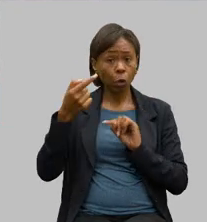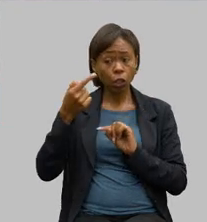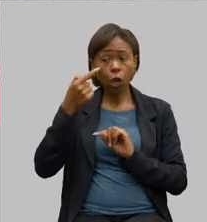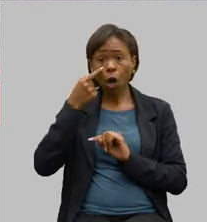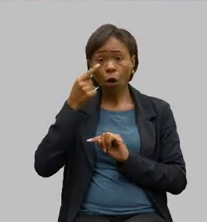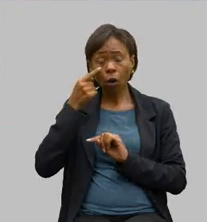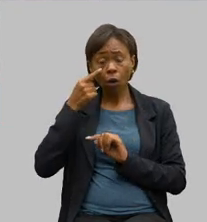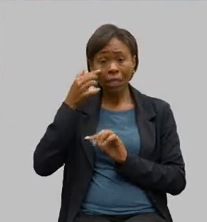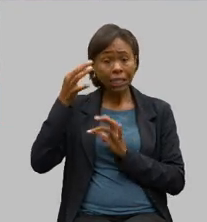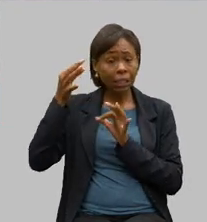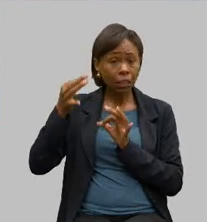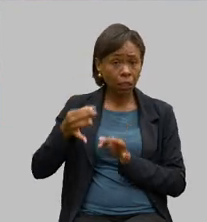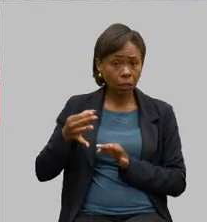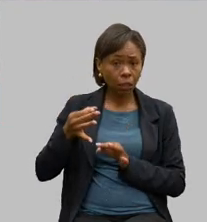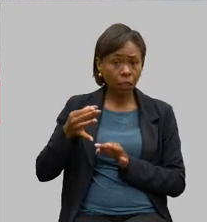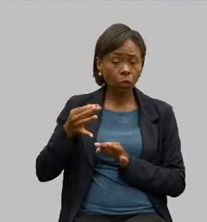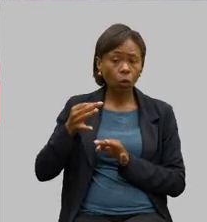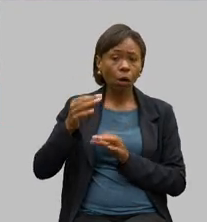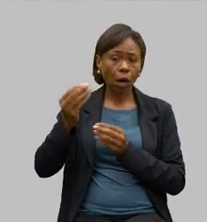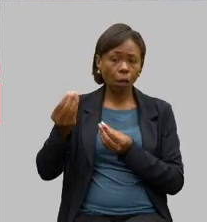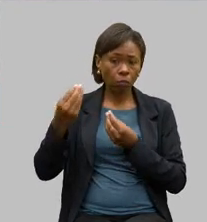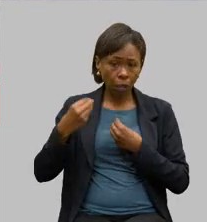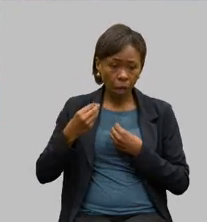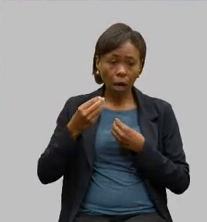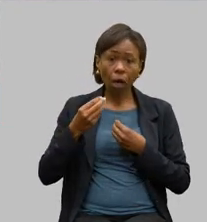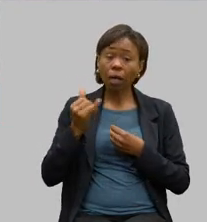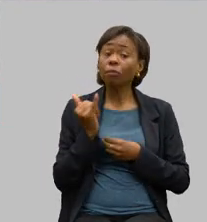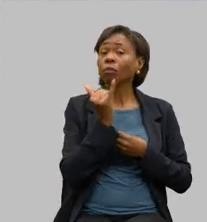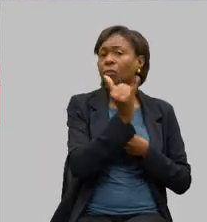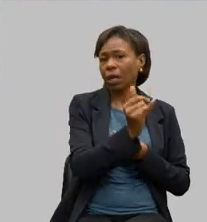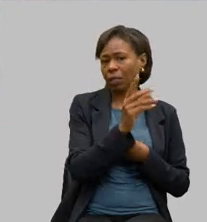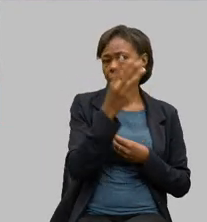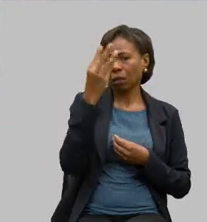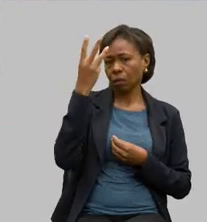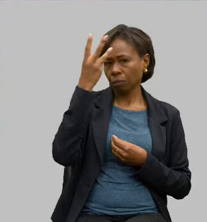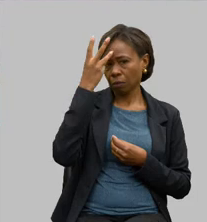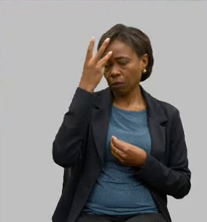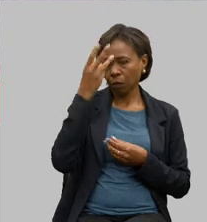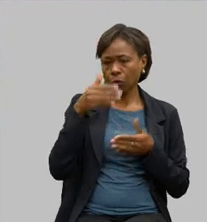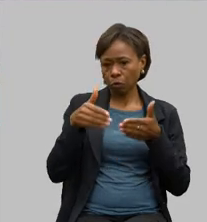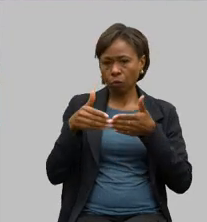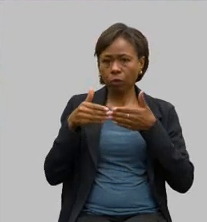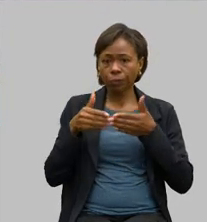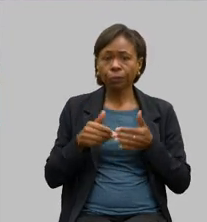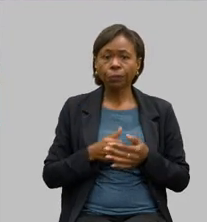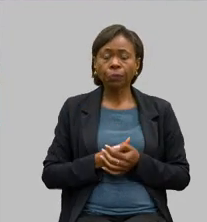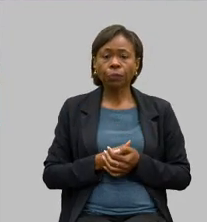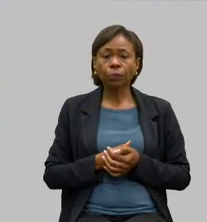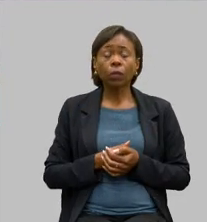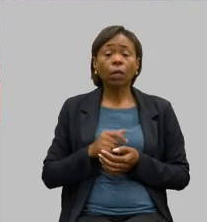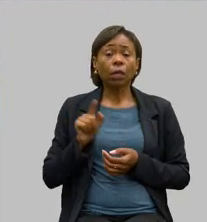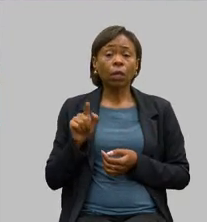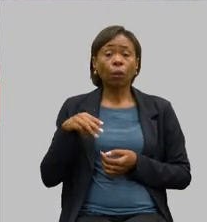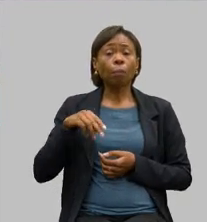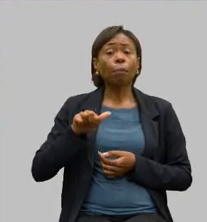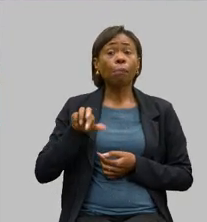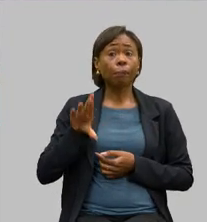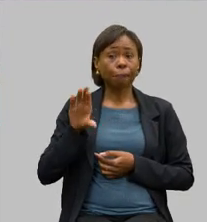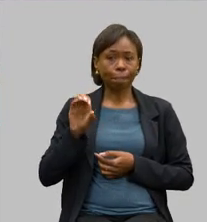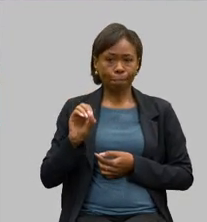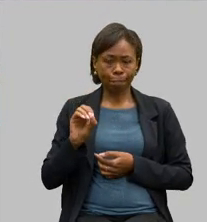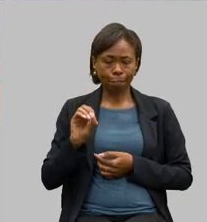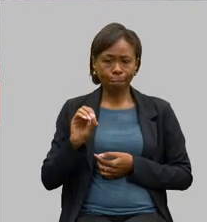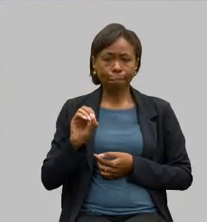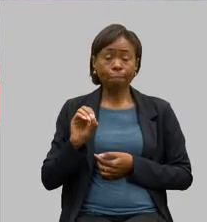e se for o caso passa pra deputada Macaé por favor e pra comissão eh e deputado ma Tramonte eh